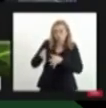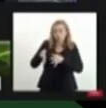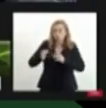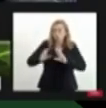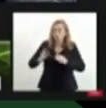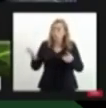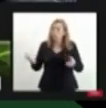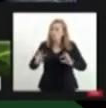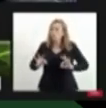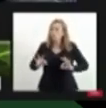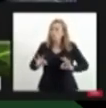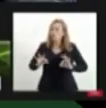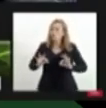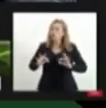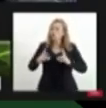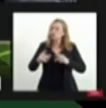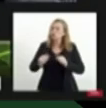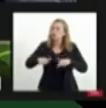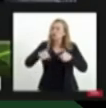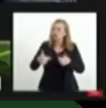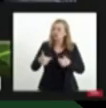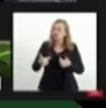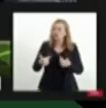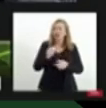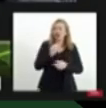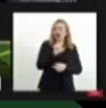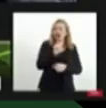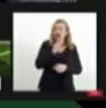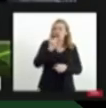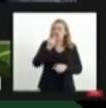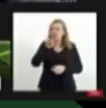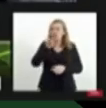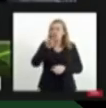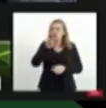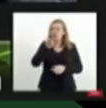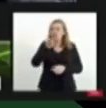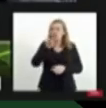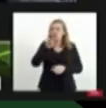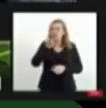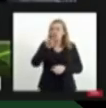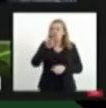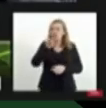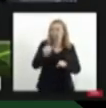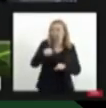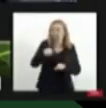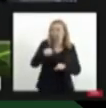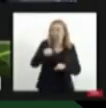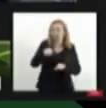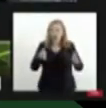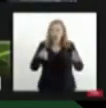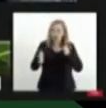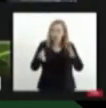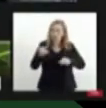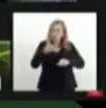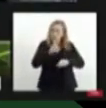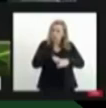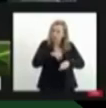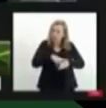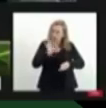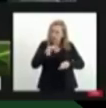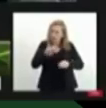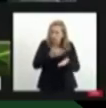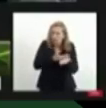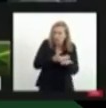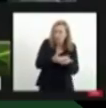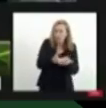concessionárias e ANP, é que o prazo decadencial se iniciaria, o termo inicial para as